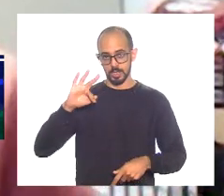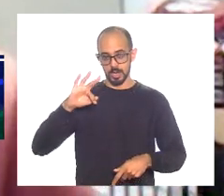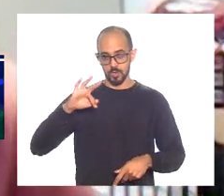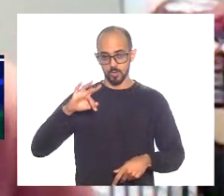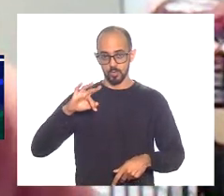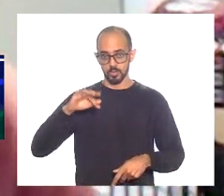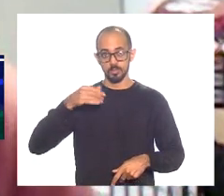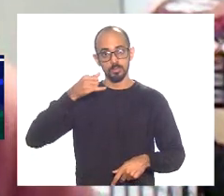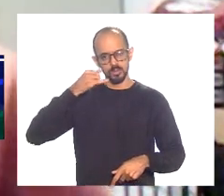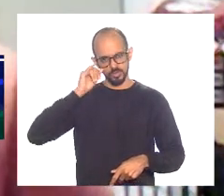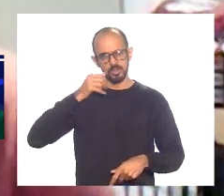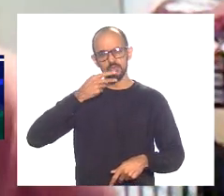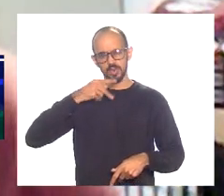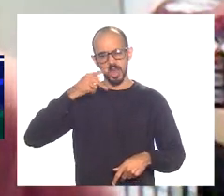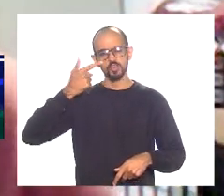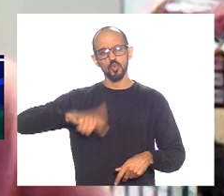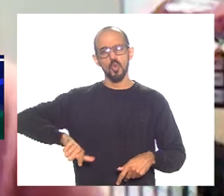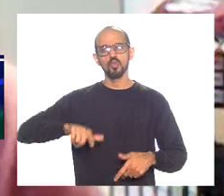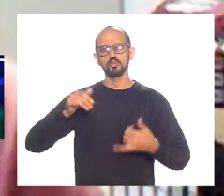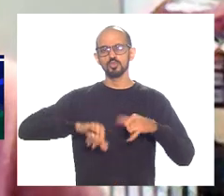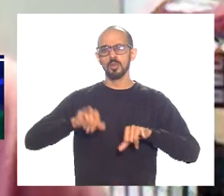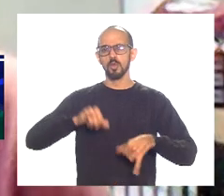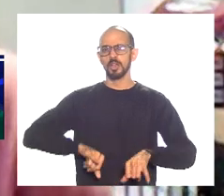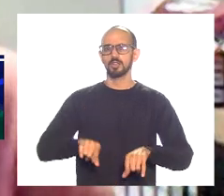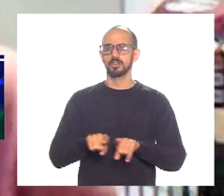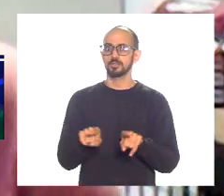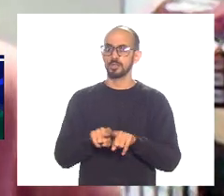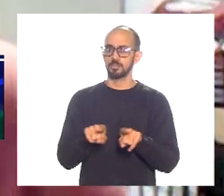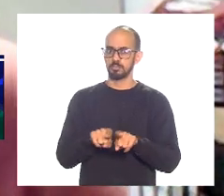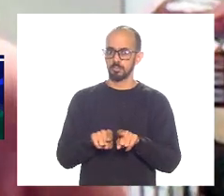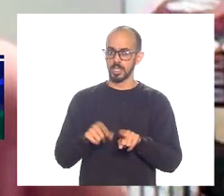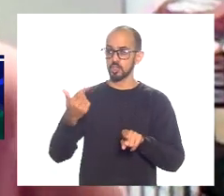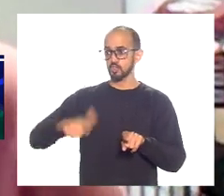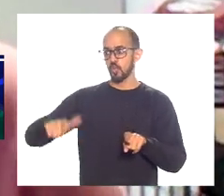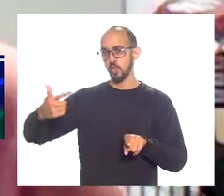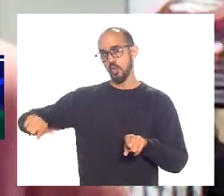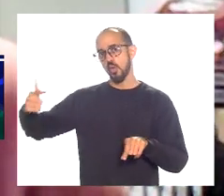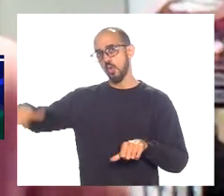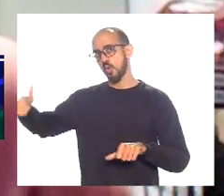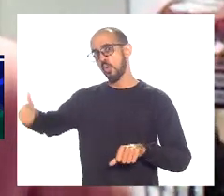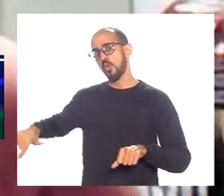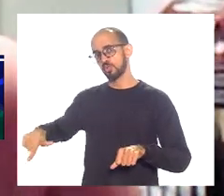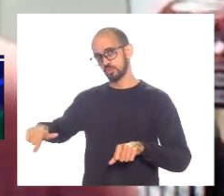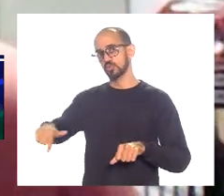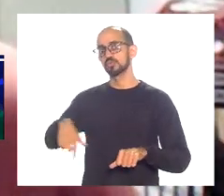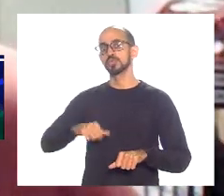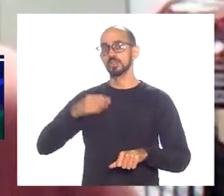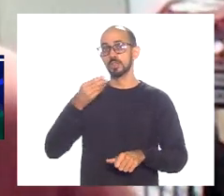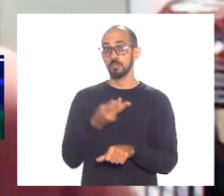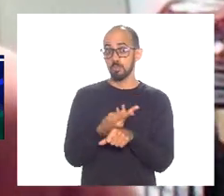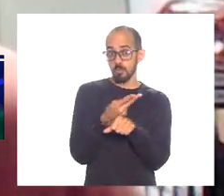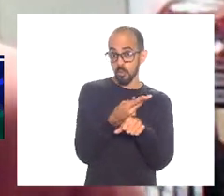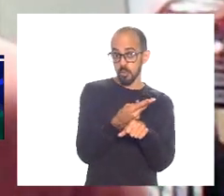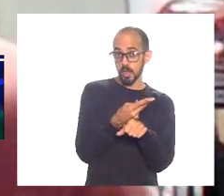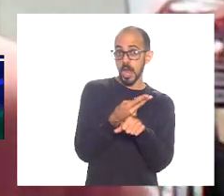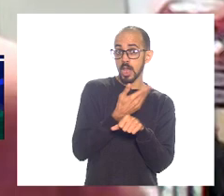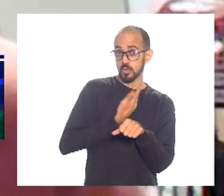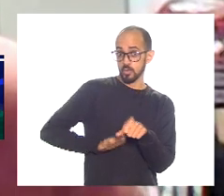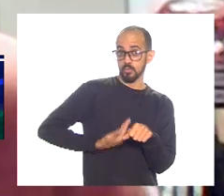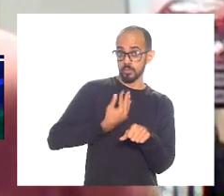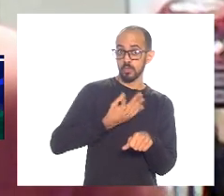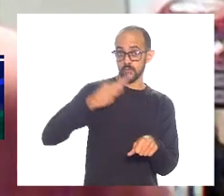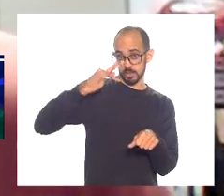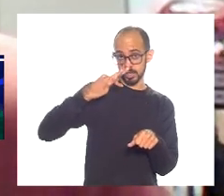em outros laboratórios, como a Johnson, como outros que buscaram o governo brasileiro para